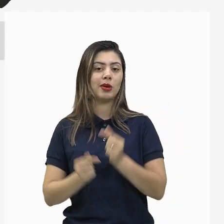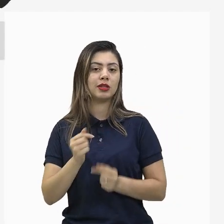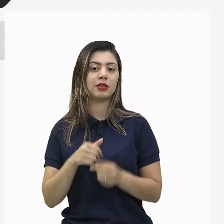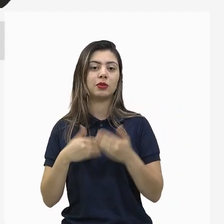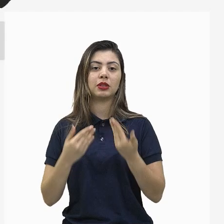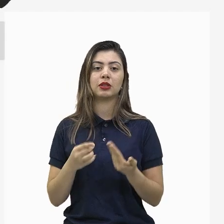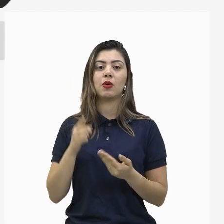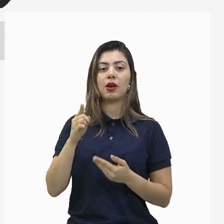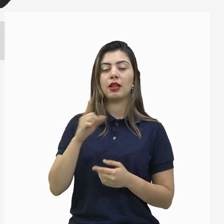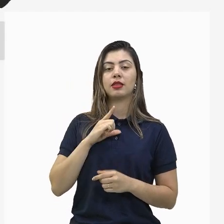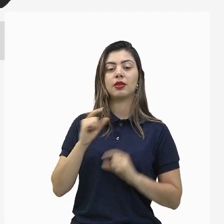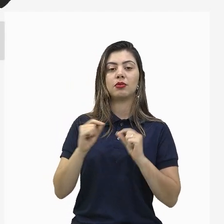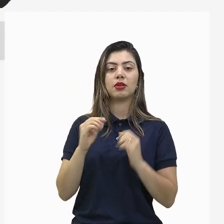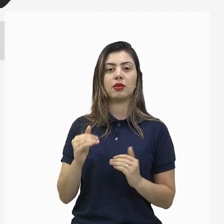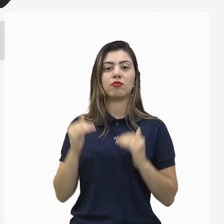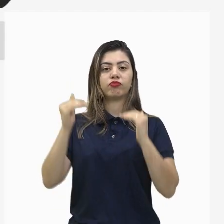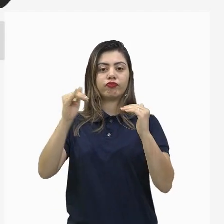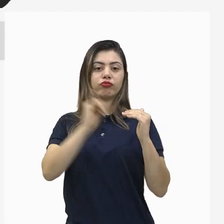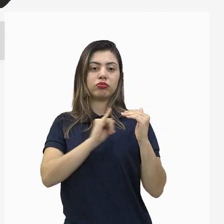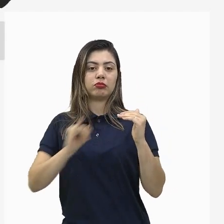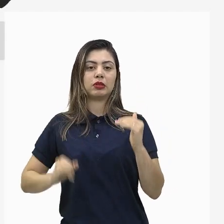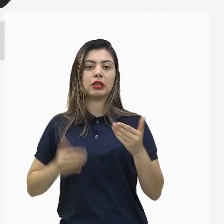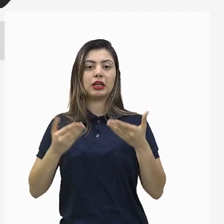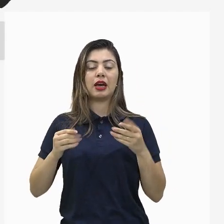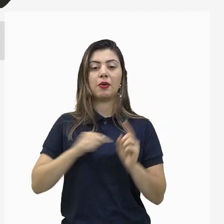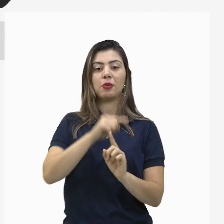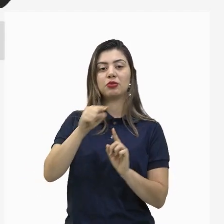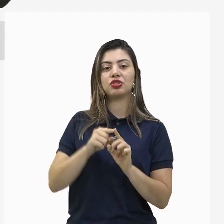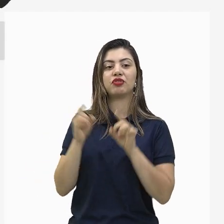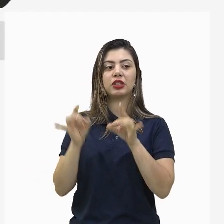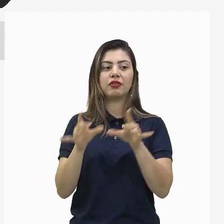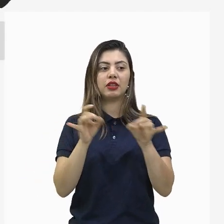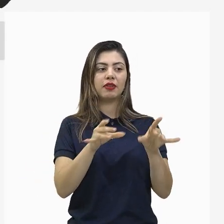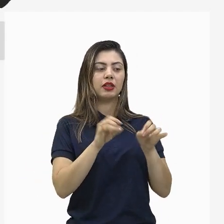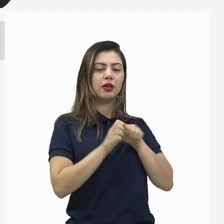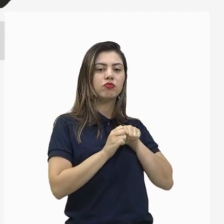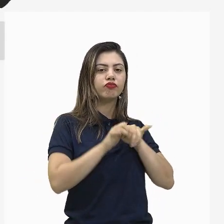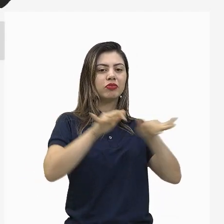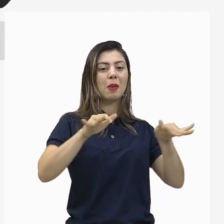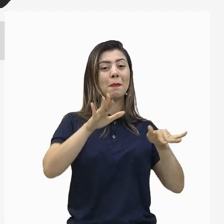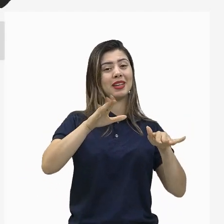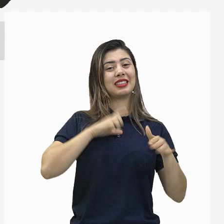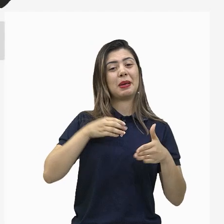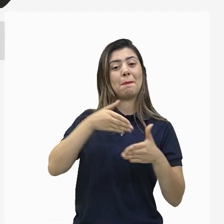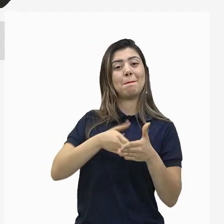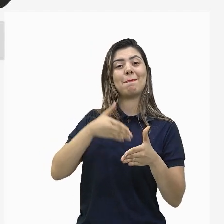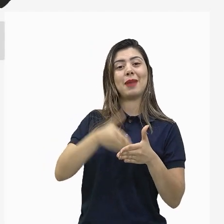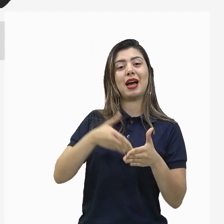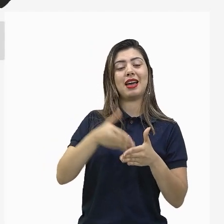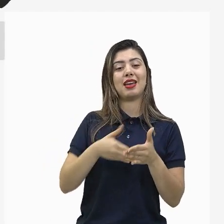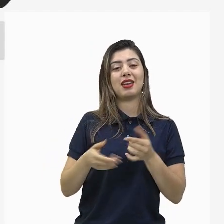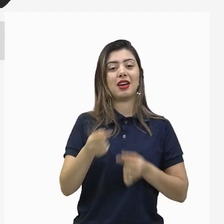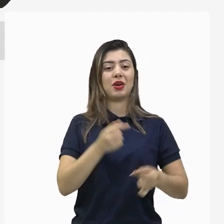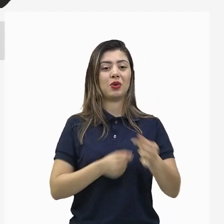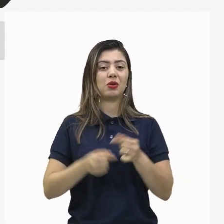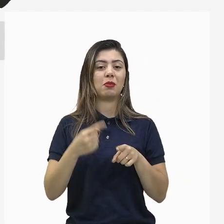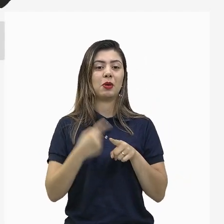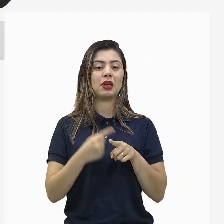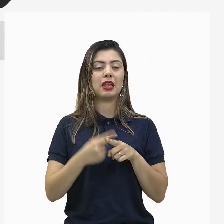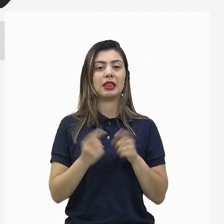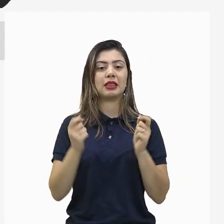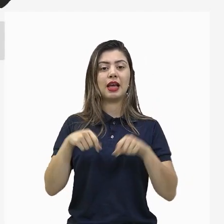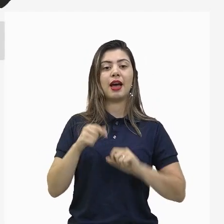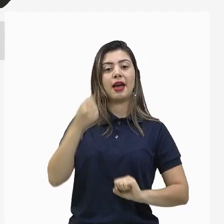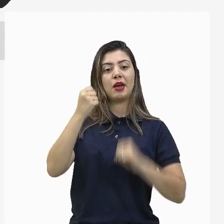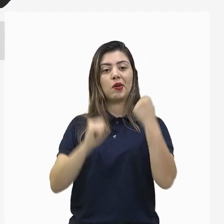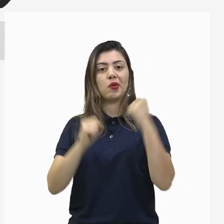imperialistas, além de buscarem expandir seus mercados, implementavam barreiras comerciais para proteger suas indústrias